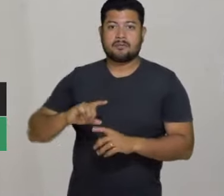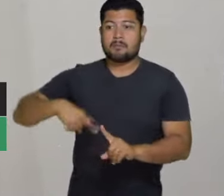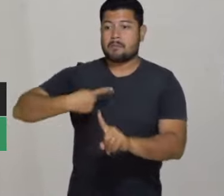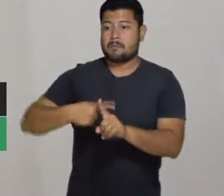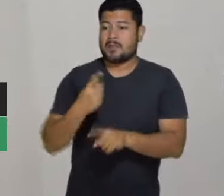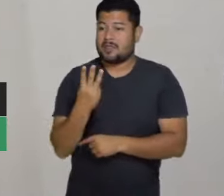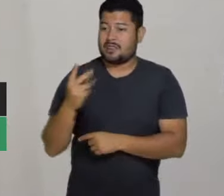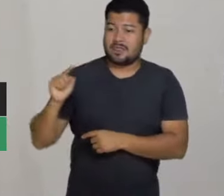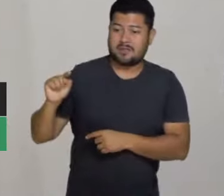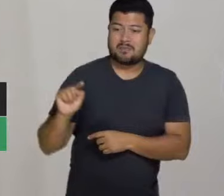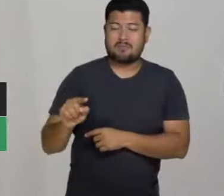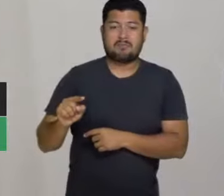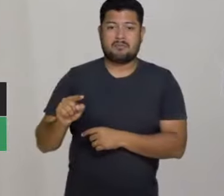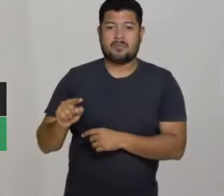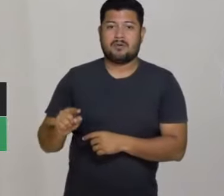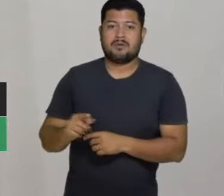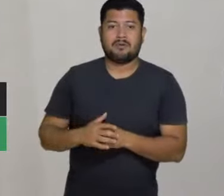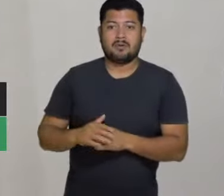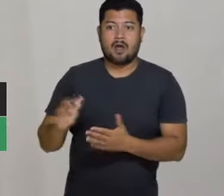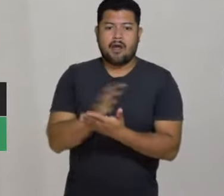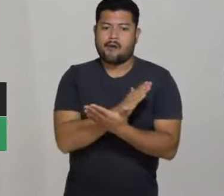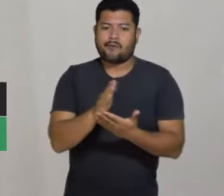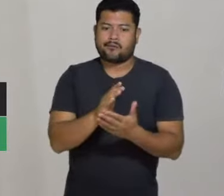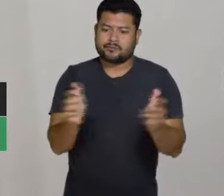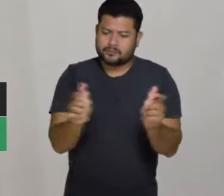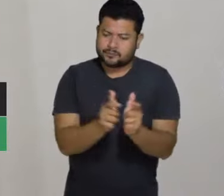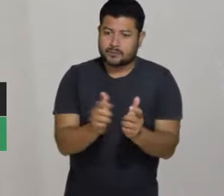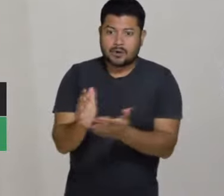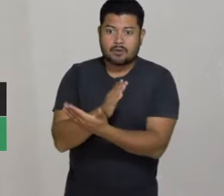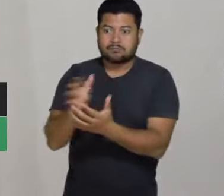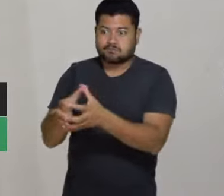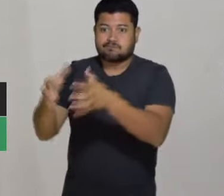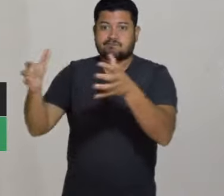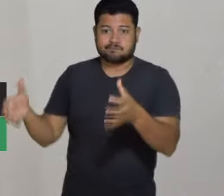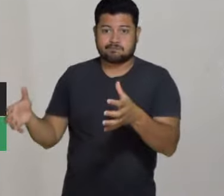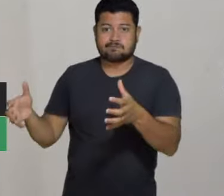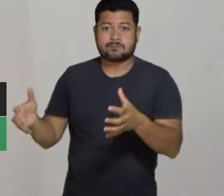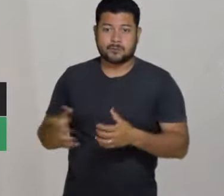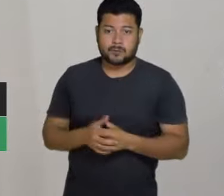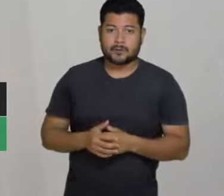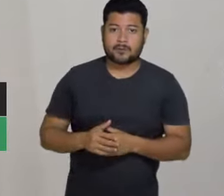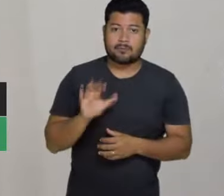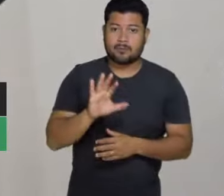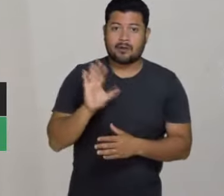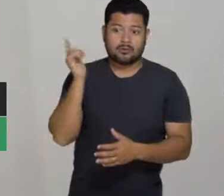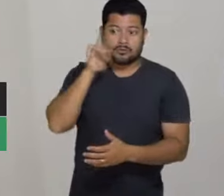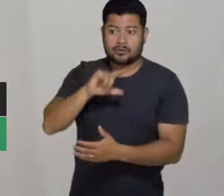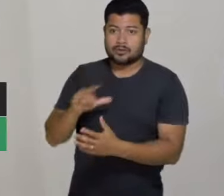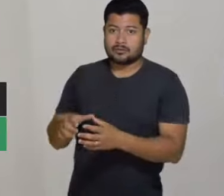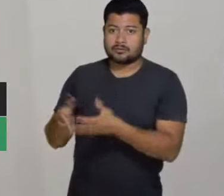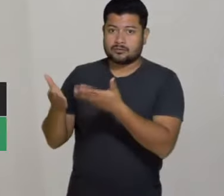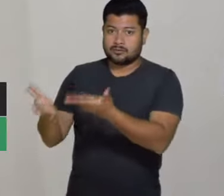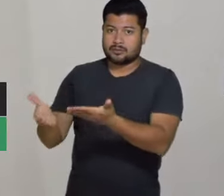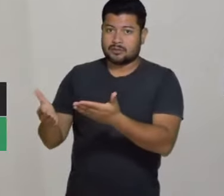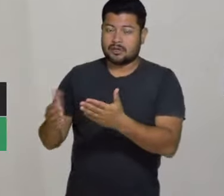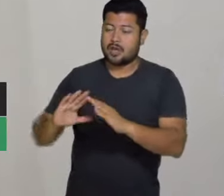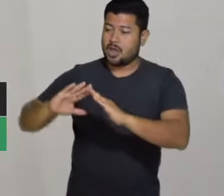escolas de samba com menos de 1.000 integrantes, mas escolas que estão no seu trabalho. E para chegar naquela condição das